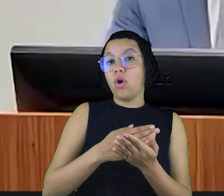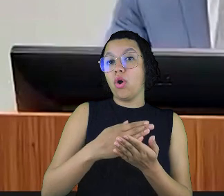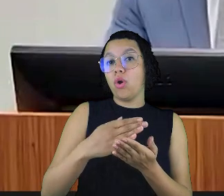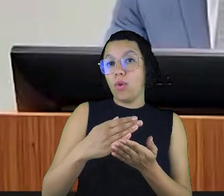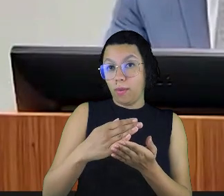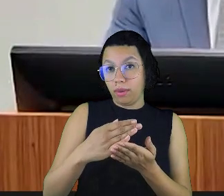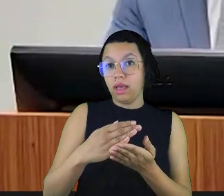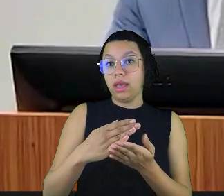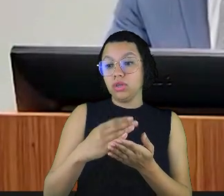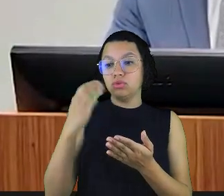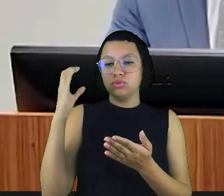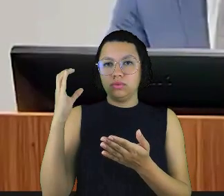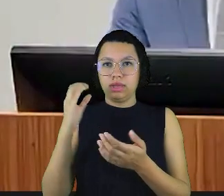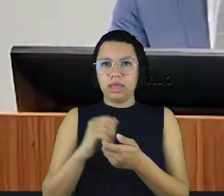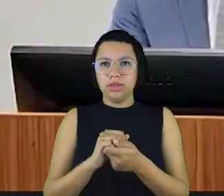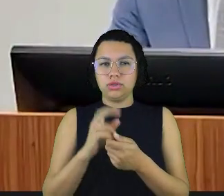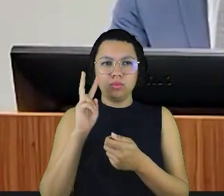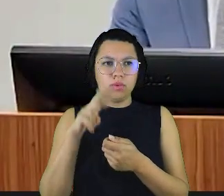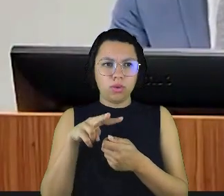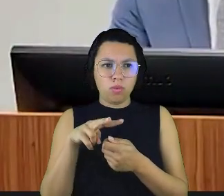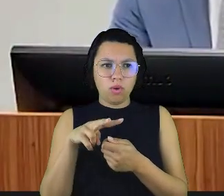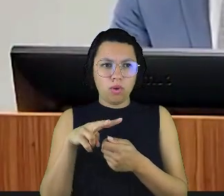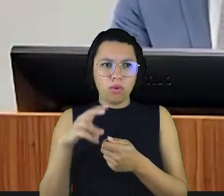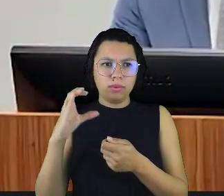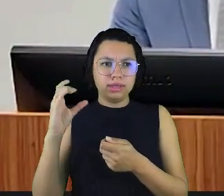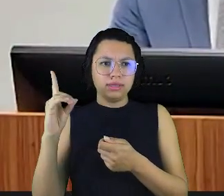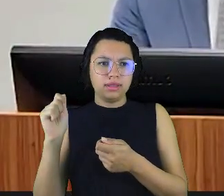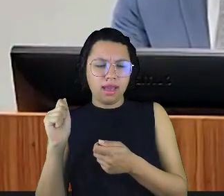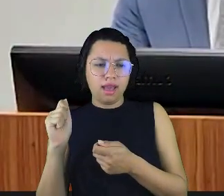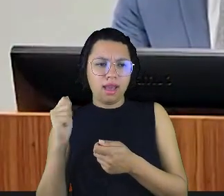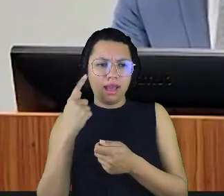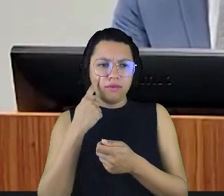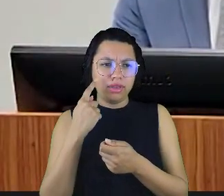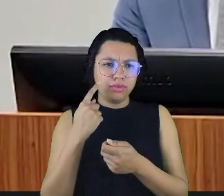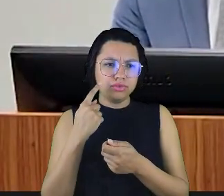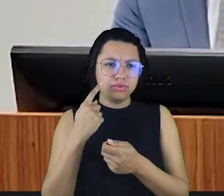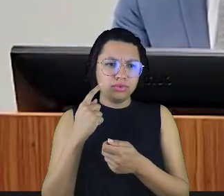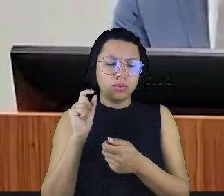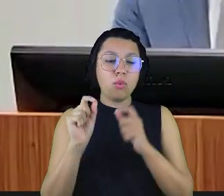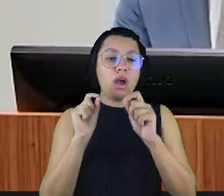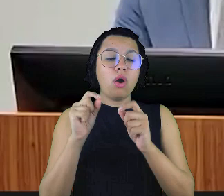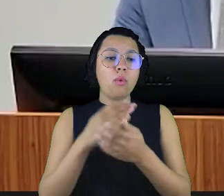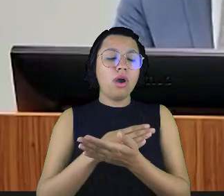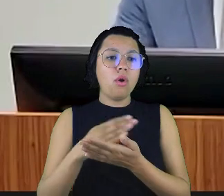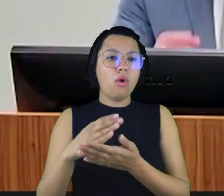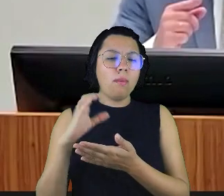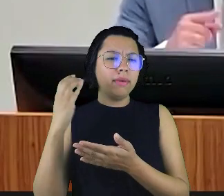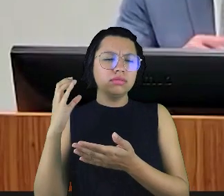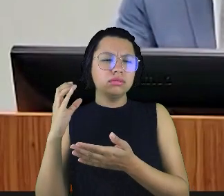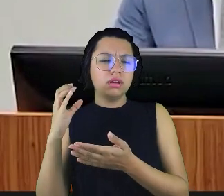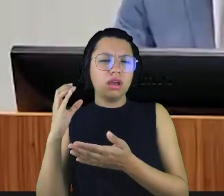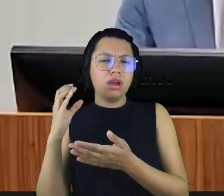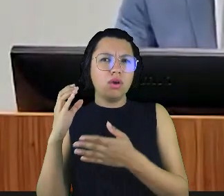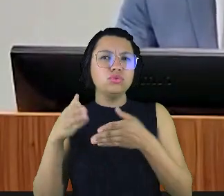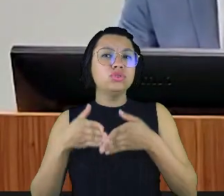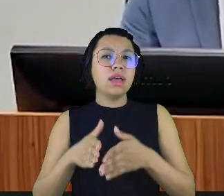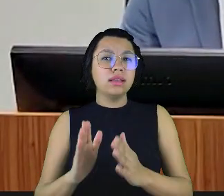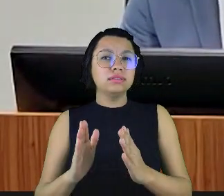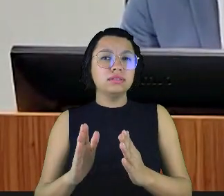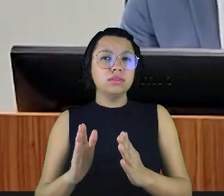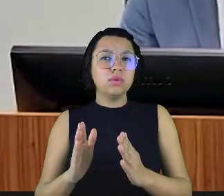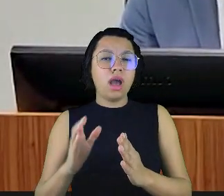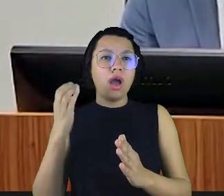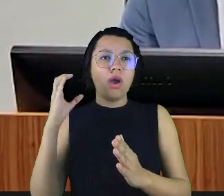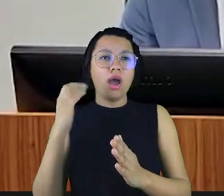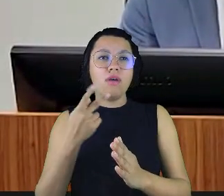do crédito. Eu olho para a certidão de dívida ativa e vejo qual é a origem do crédito. O crédito foi